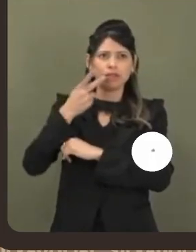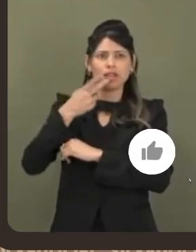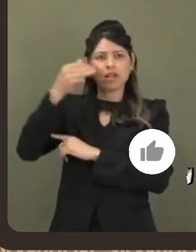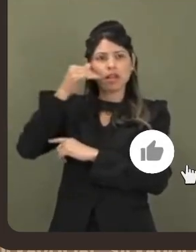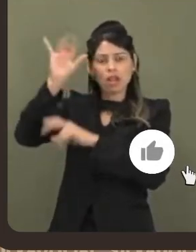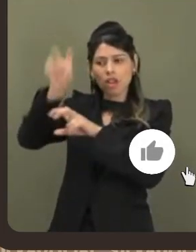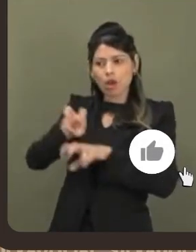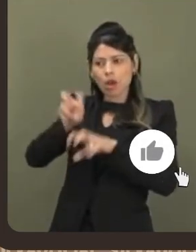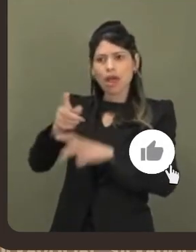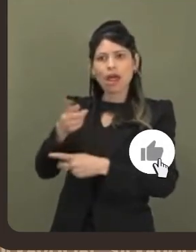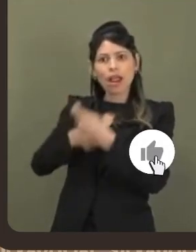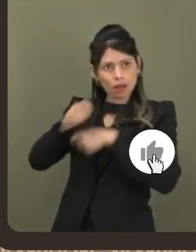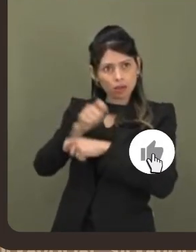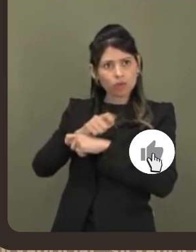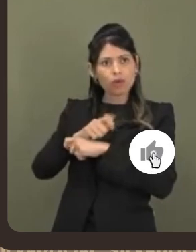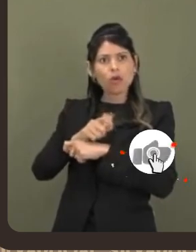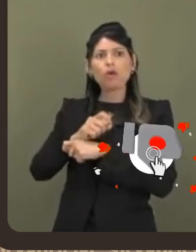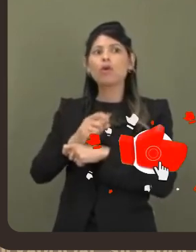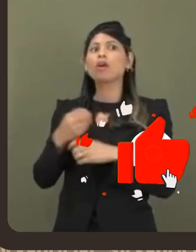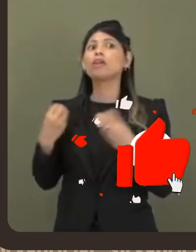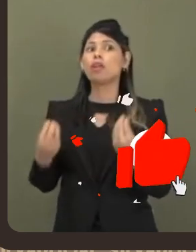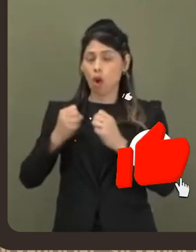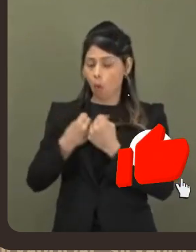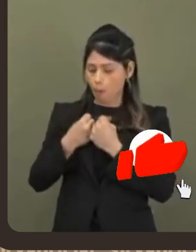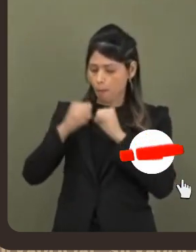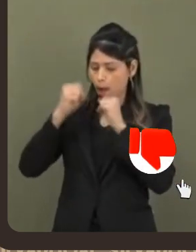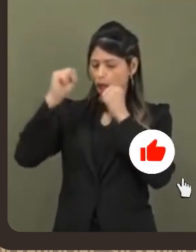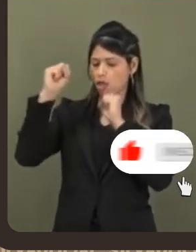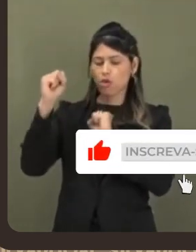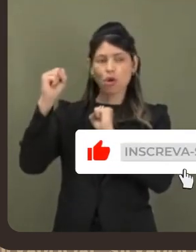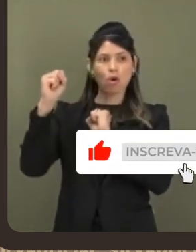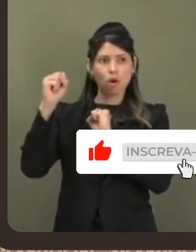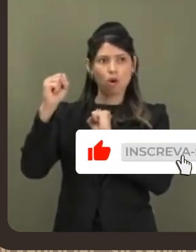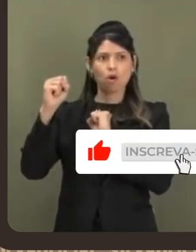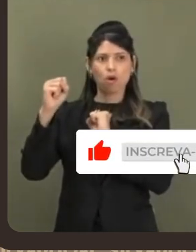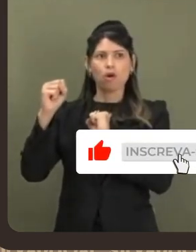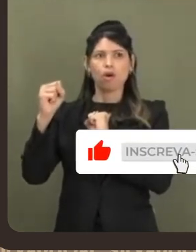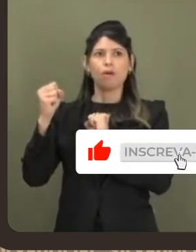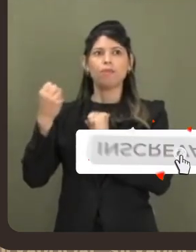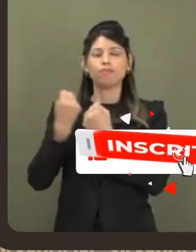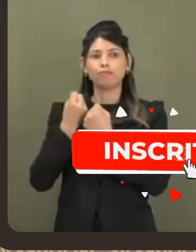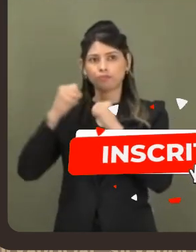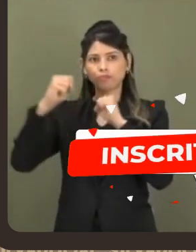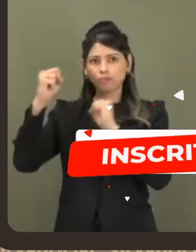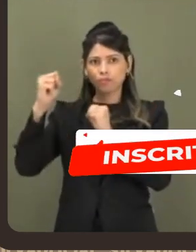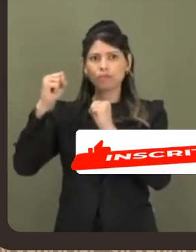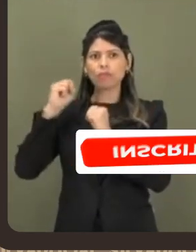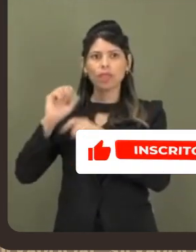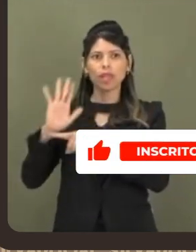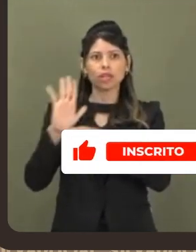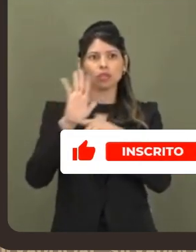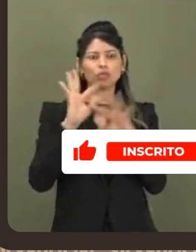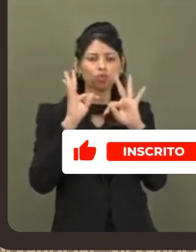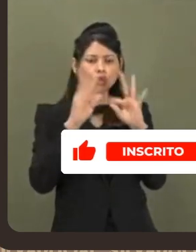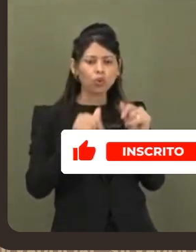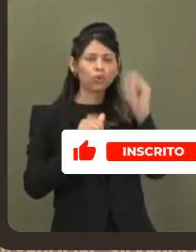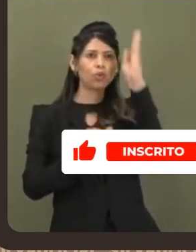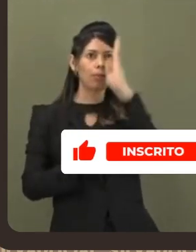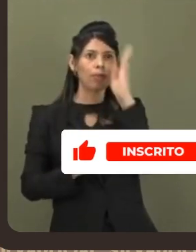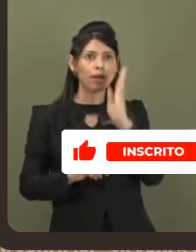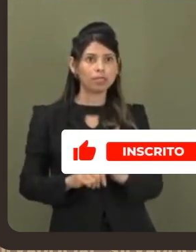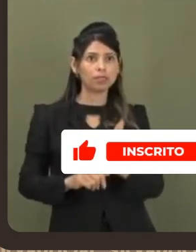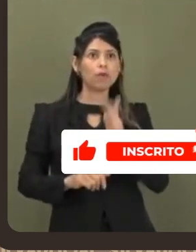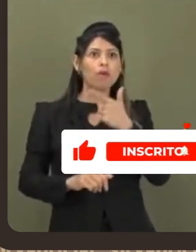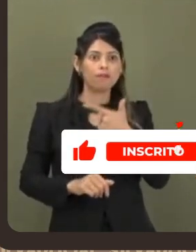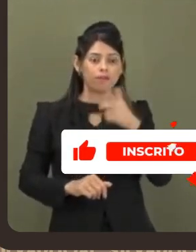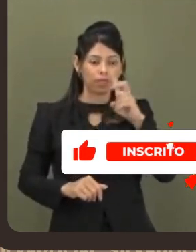O agro é um animal que carrega o Brasil nas costas. 25% da balança comercial desse país